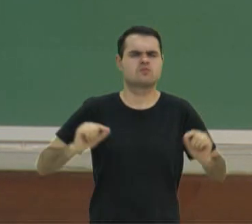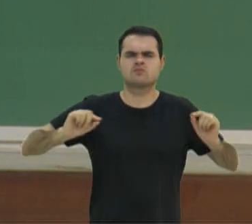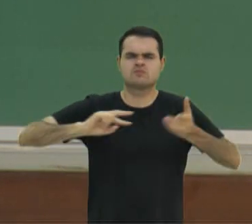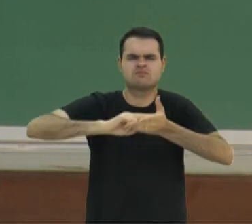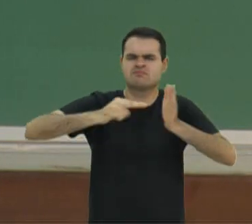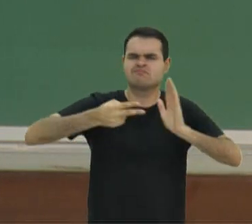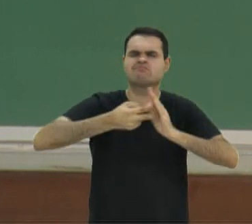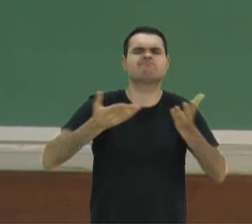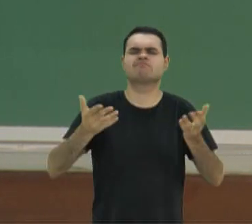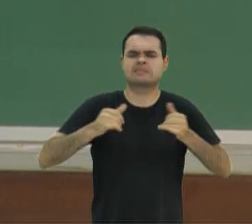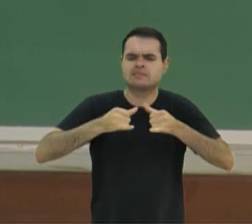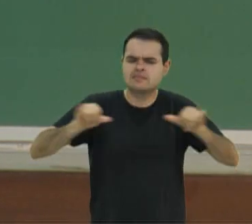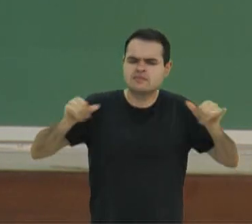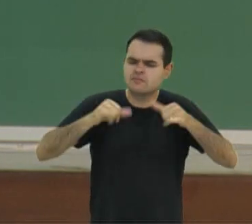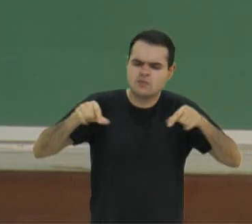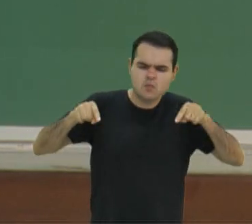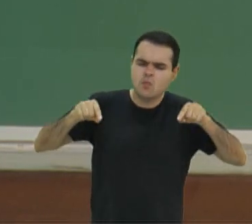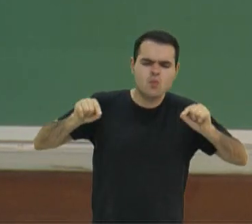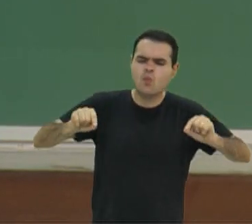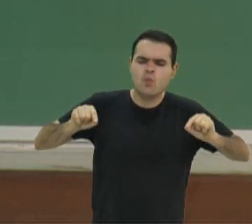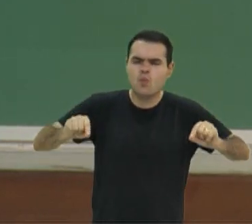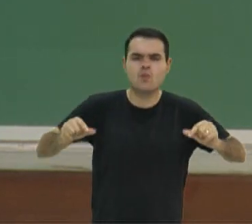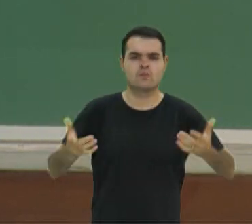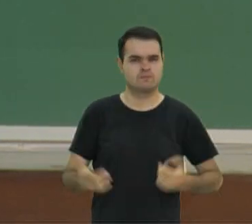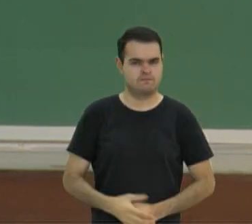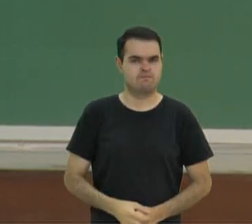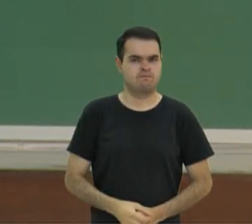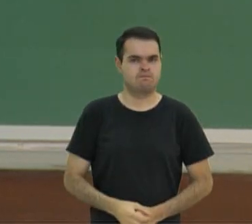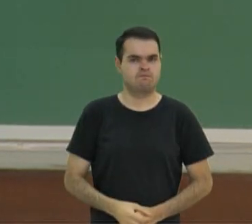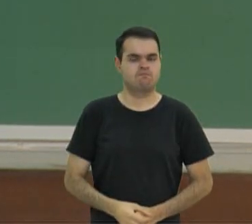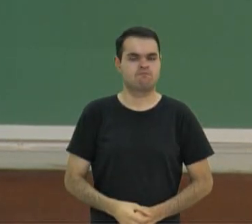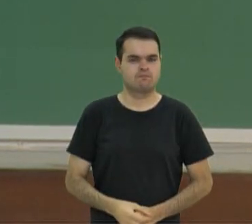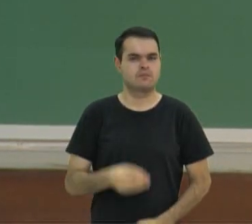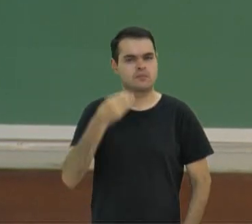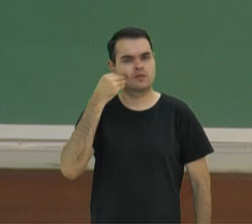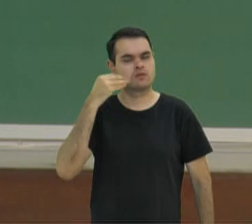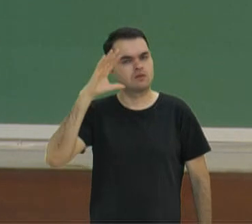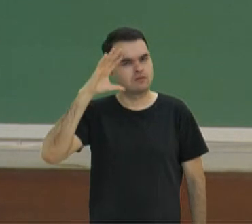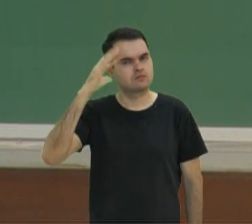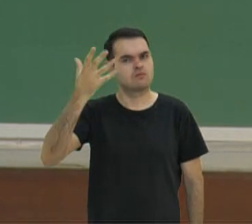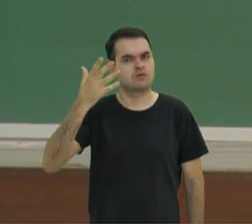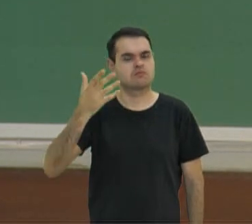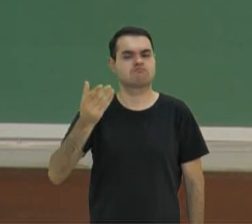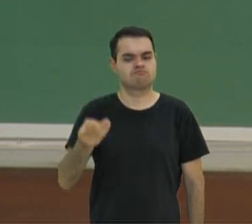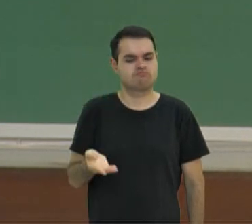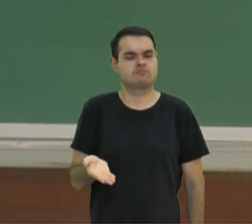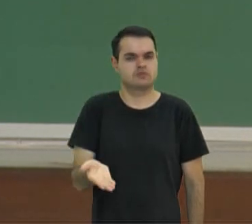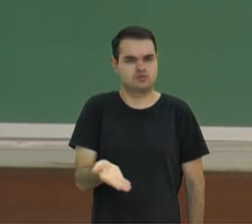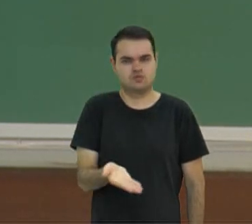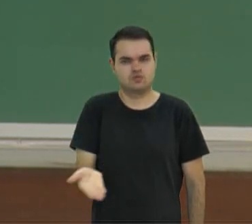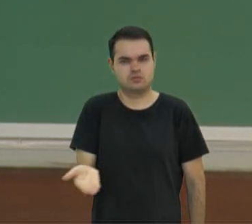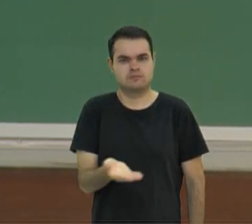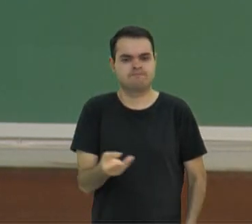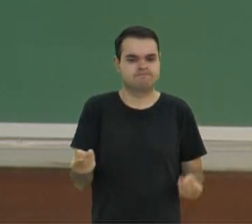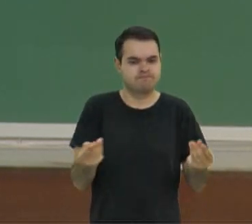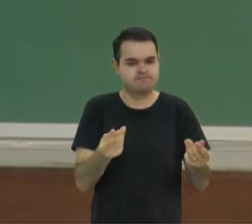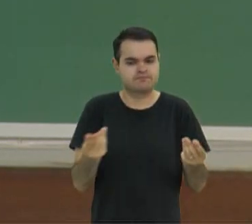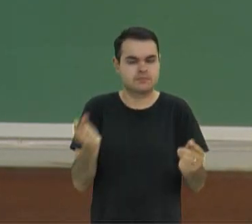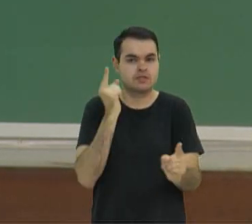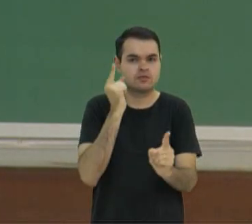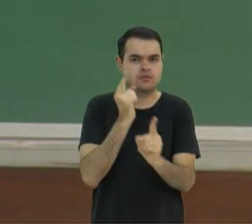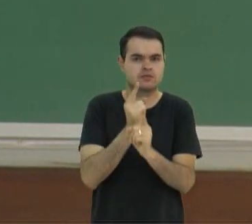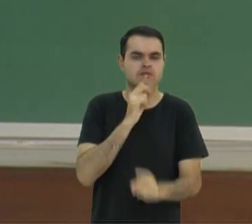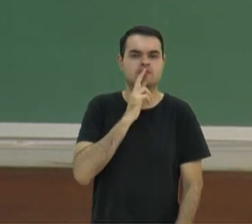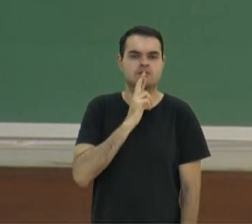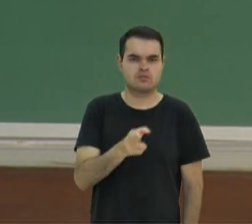então? O que seria em si? Então, para poder resolver isso, né, para tentar solucionar, digamos assim, achar uma resposta para